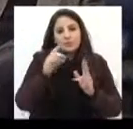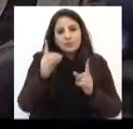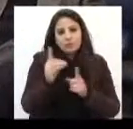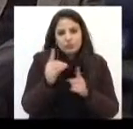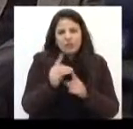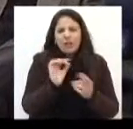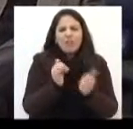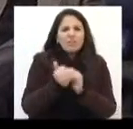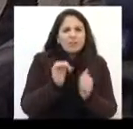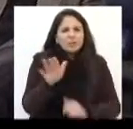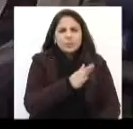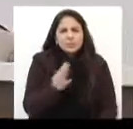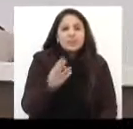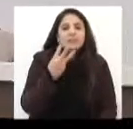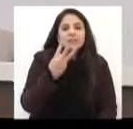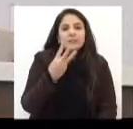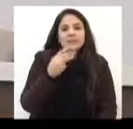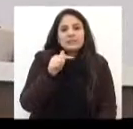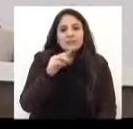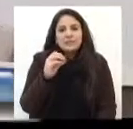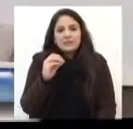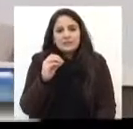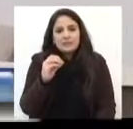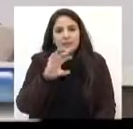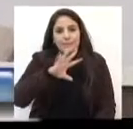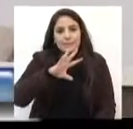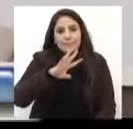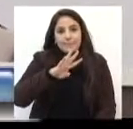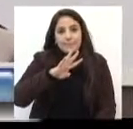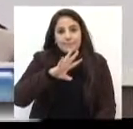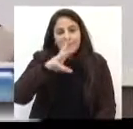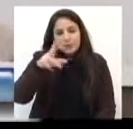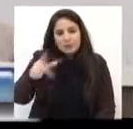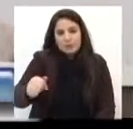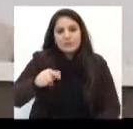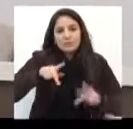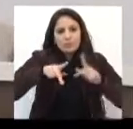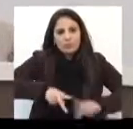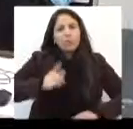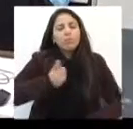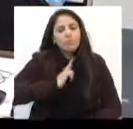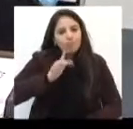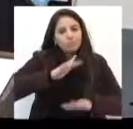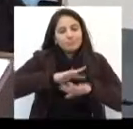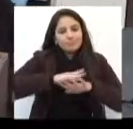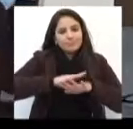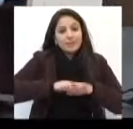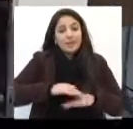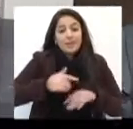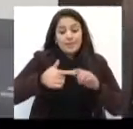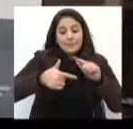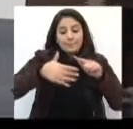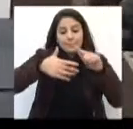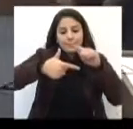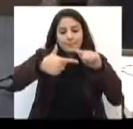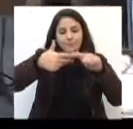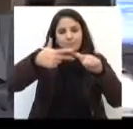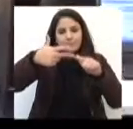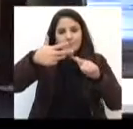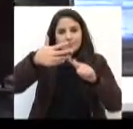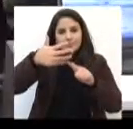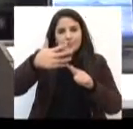Diabetes avalia que cerca de 370 milhões de pessoas possuem a doença. Já o Brasil ocupa o 4º lugar